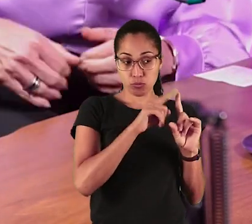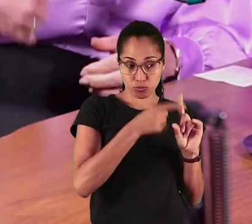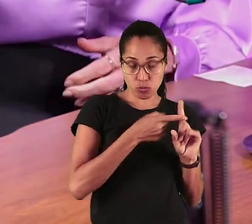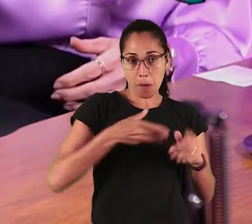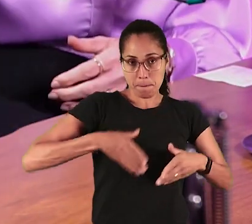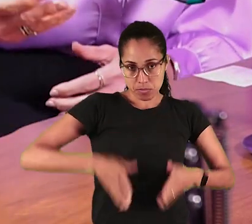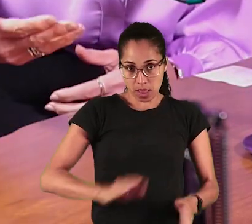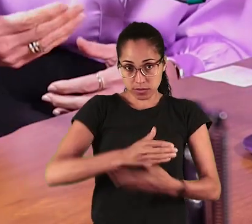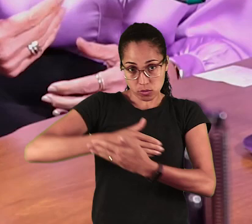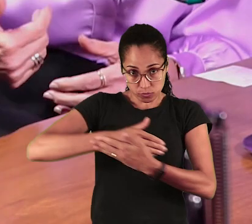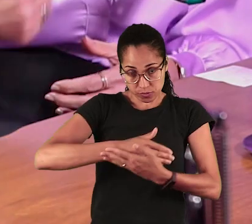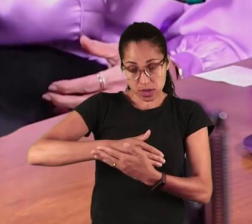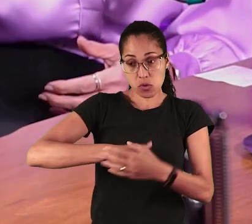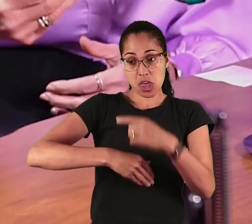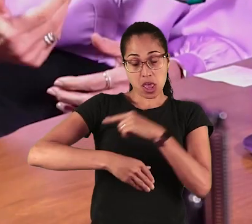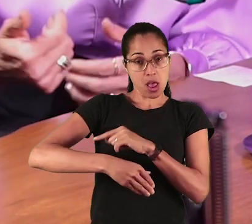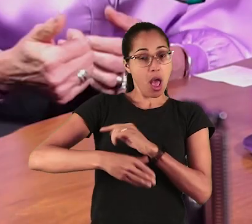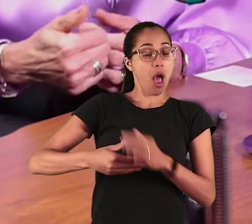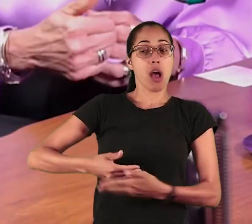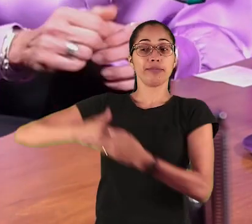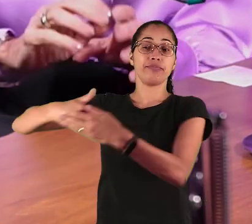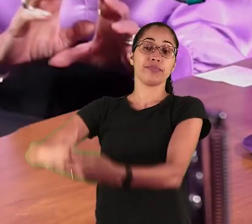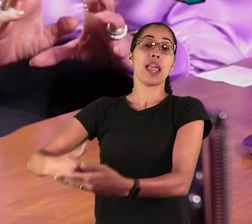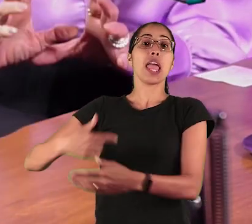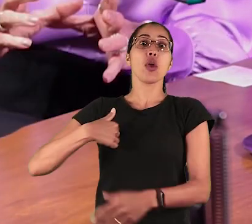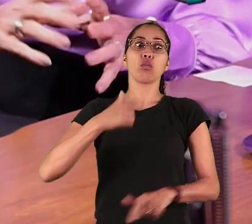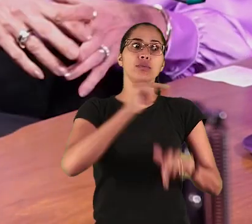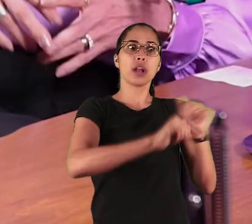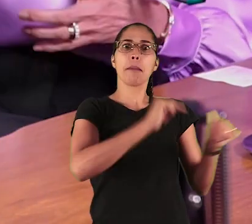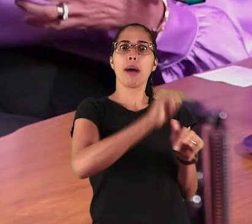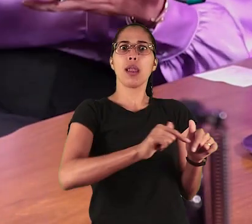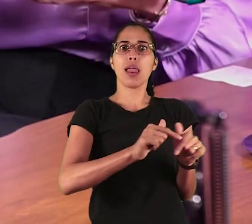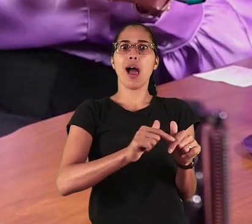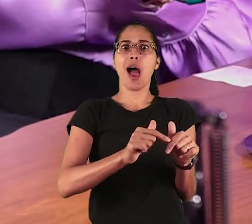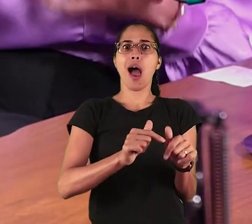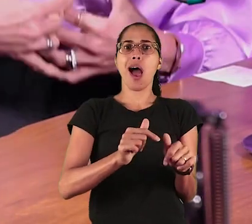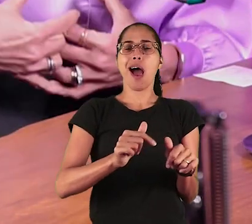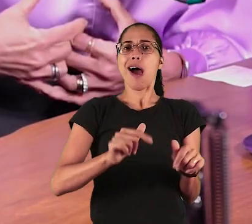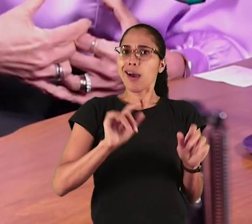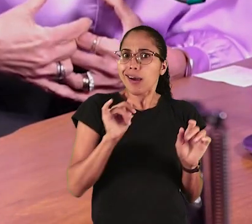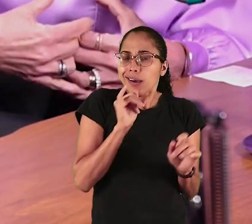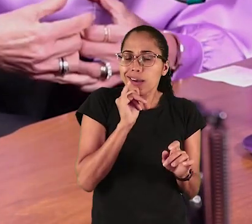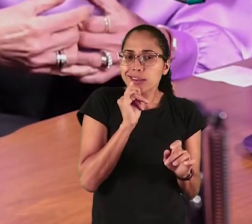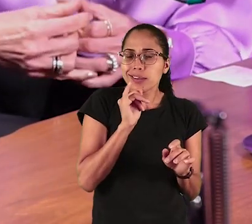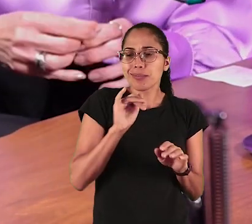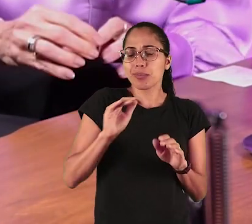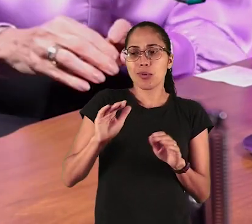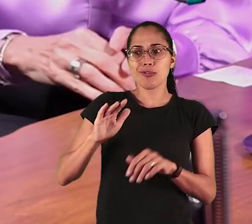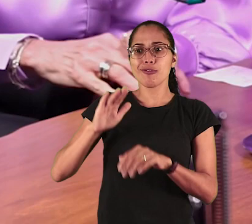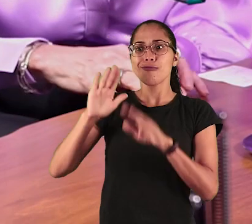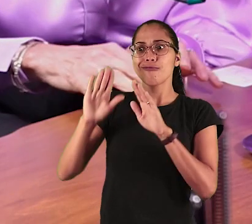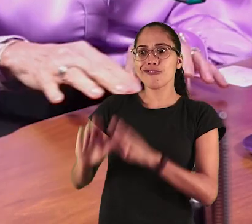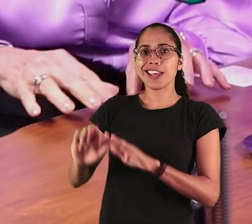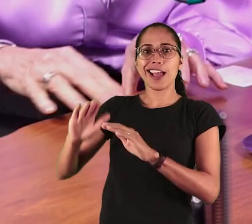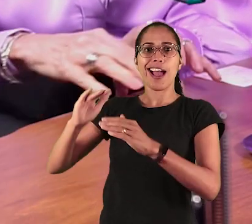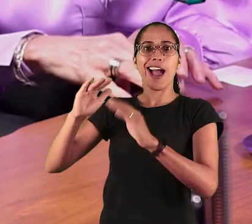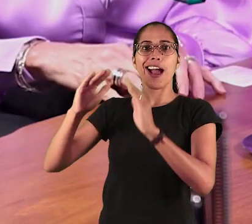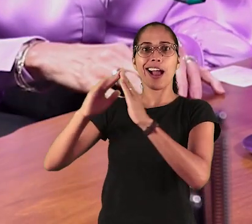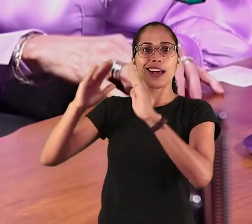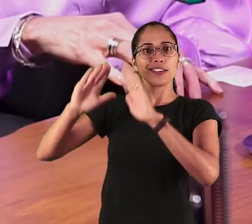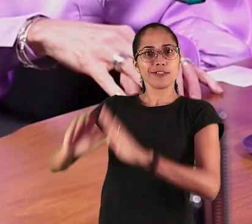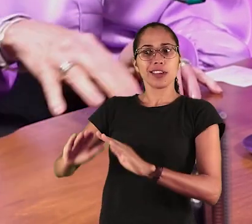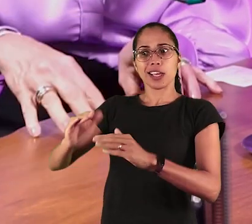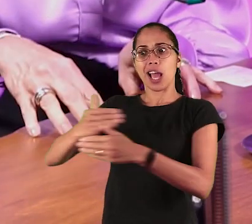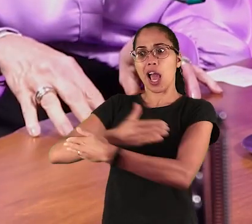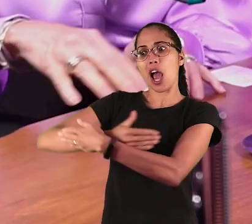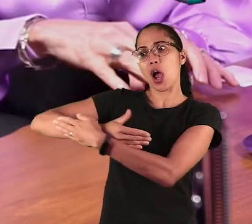porque eu já era mamãe foi mais velha do terceiro e já me sentia mais segura de si de que meus pais não ia não